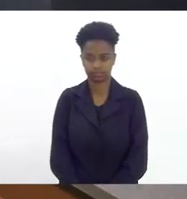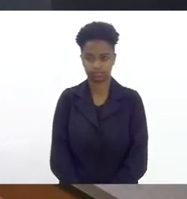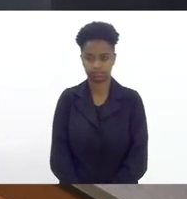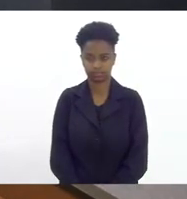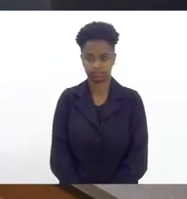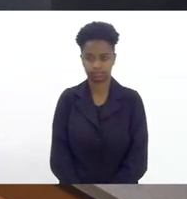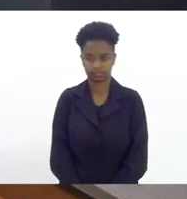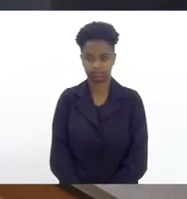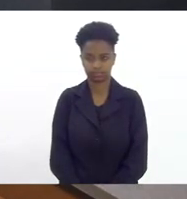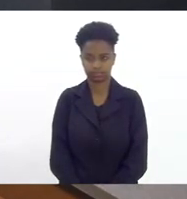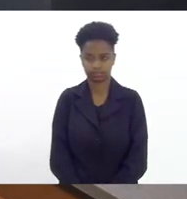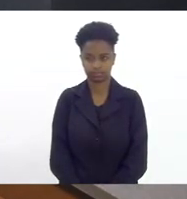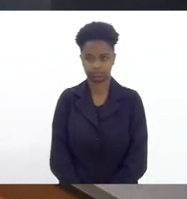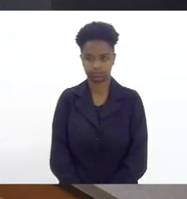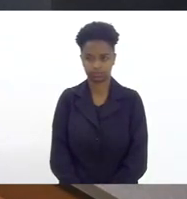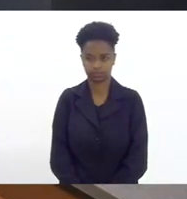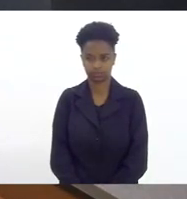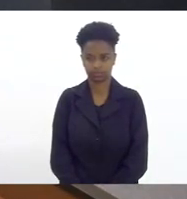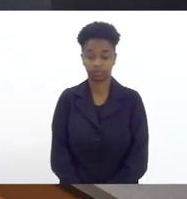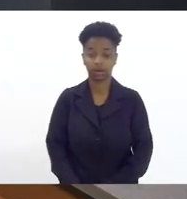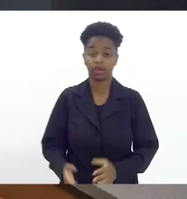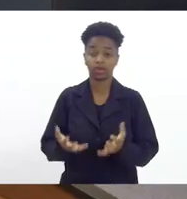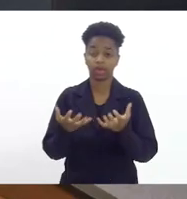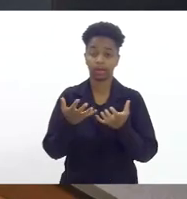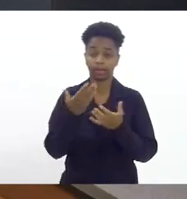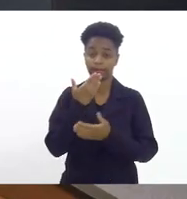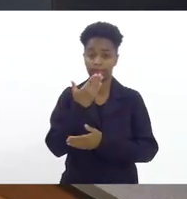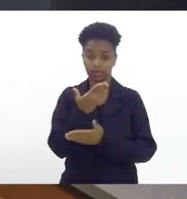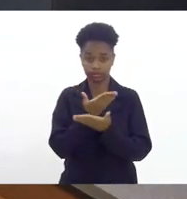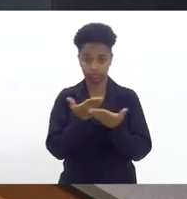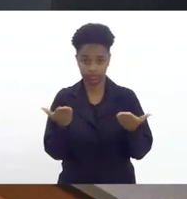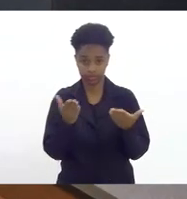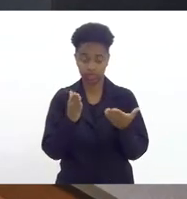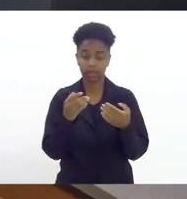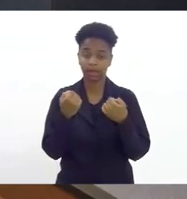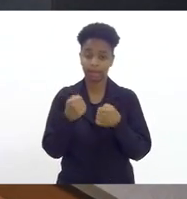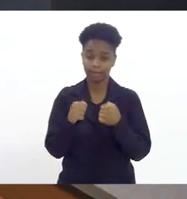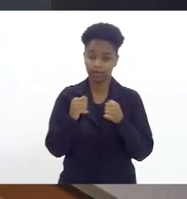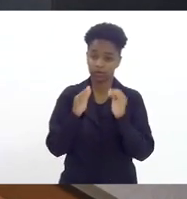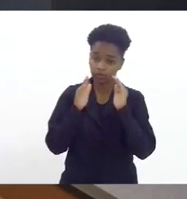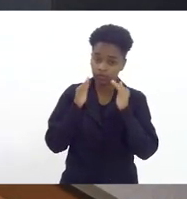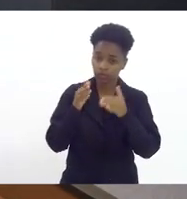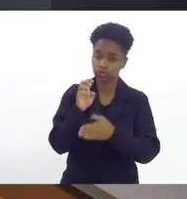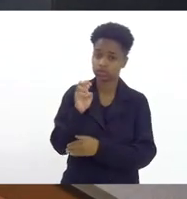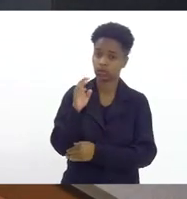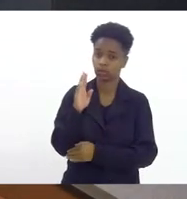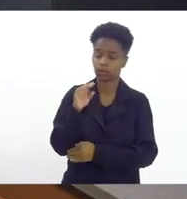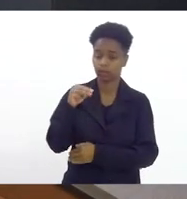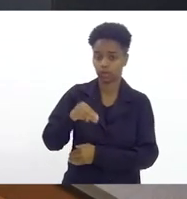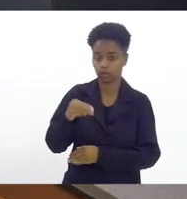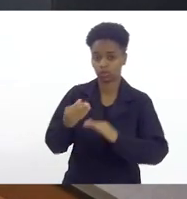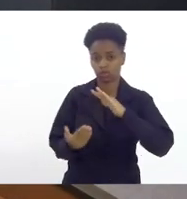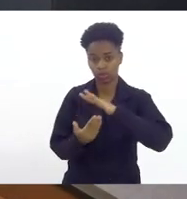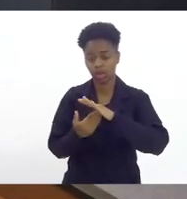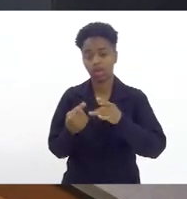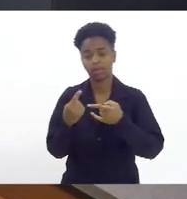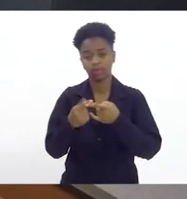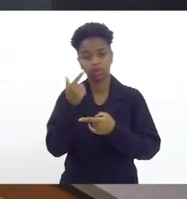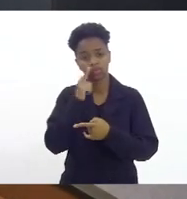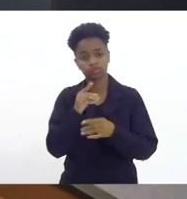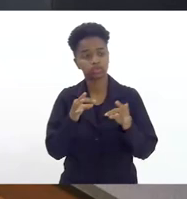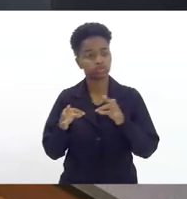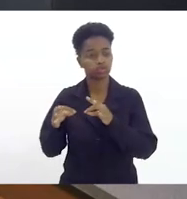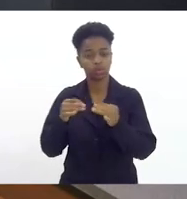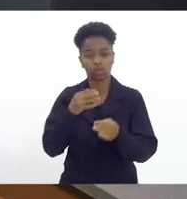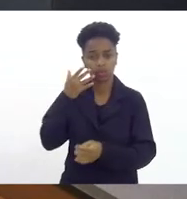pode por gentileza assim que eu gostaria de pedir que a gente se a tivesse aos cinco minutos para que a gente garante